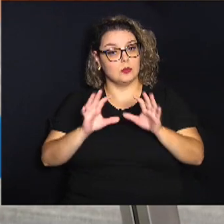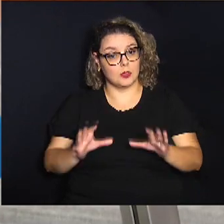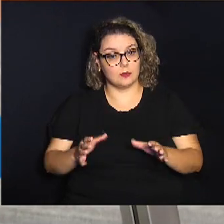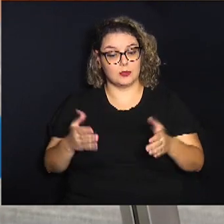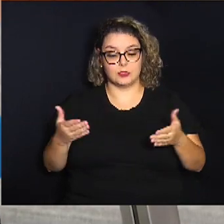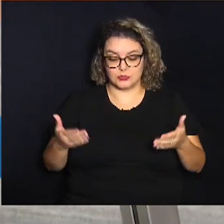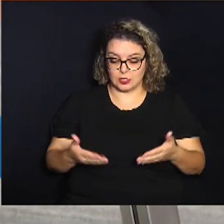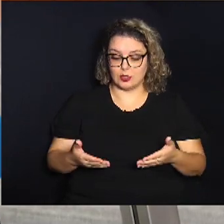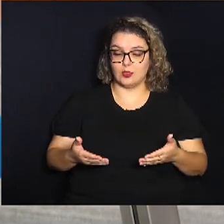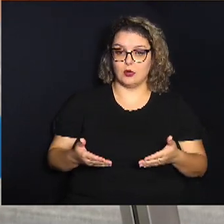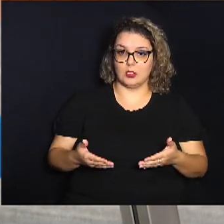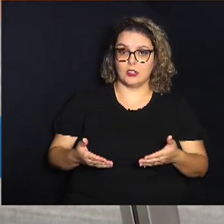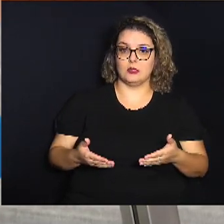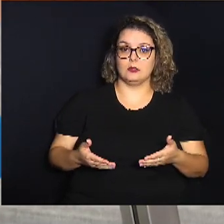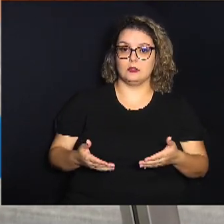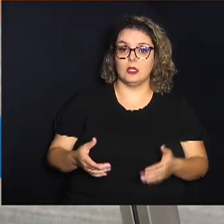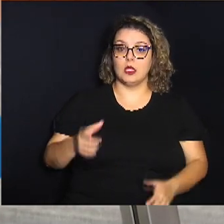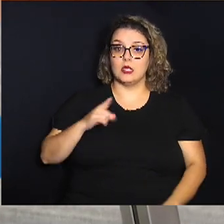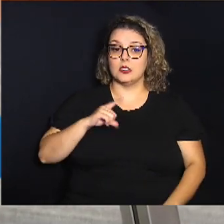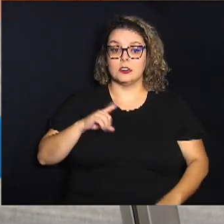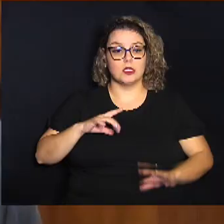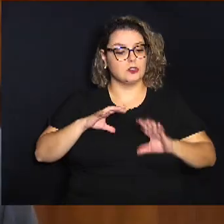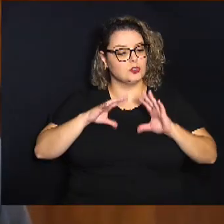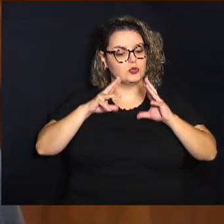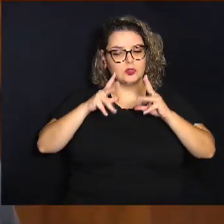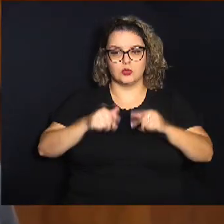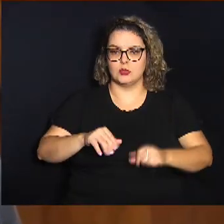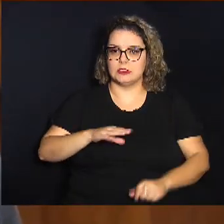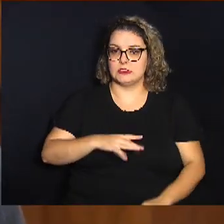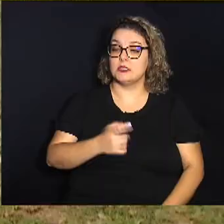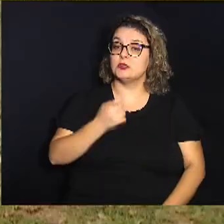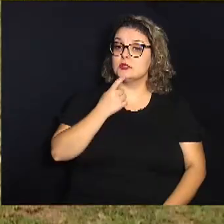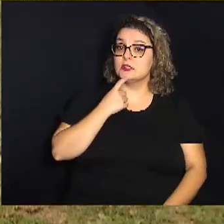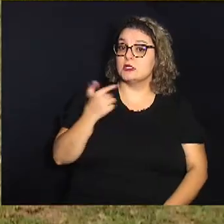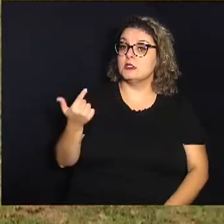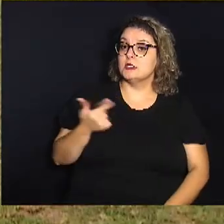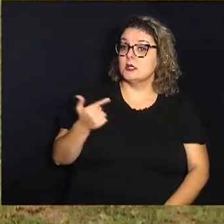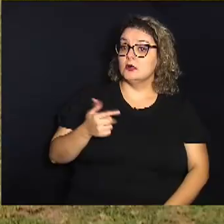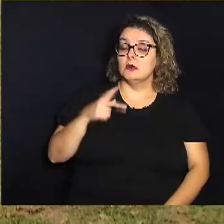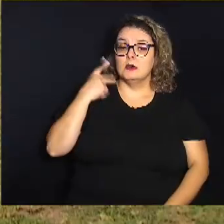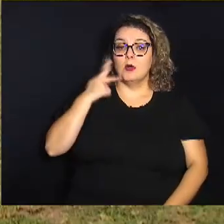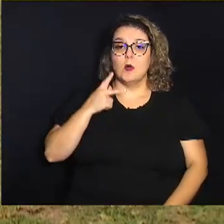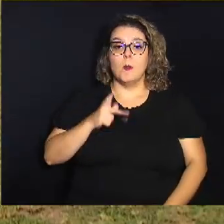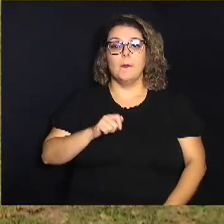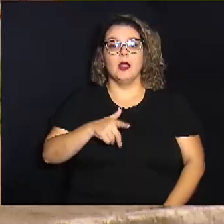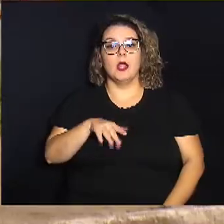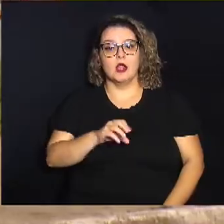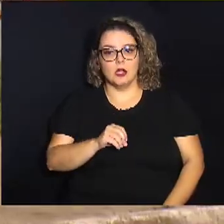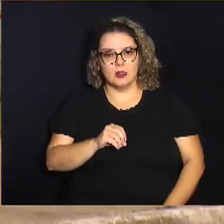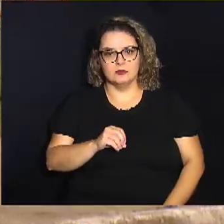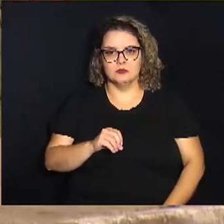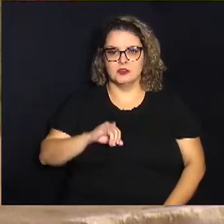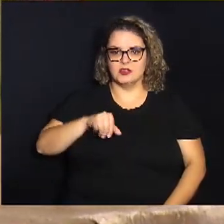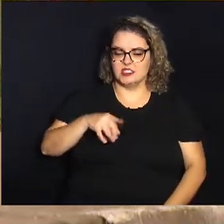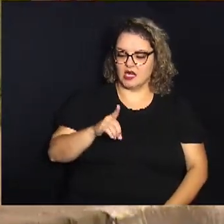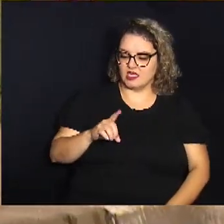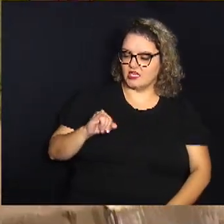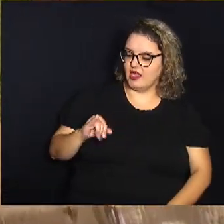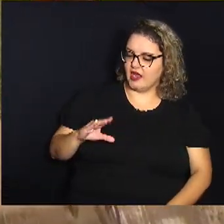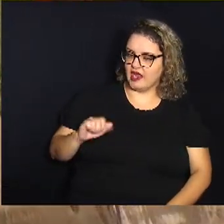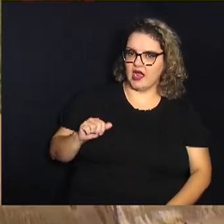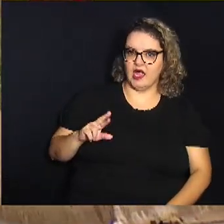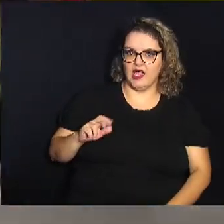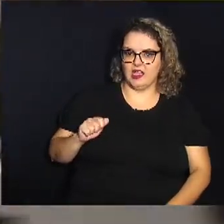agora, que seja em toda a cidade de Campinas. Segundo o vereador, o Parcão do Jardim e Caraí deverá servir como